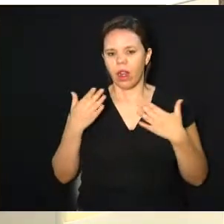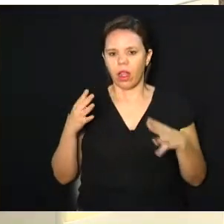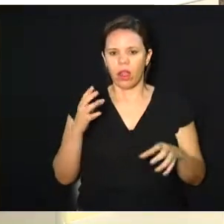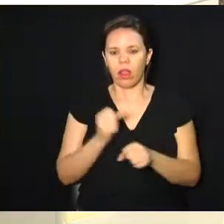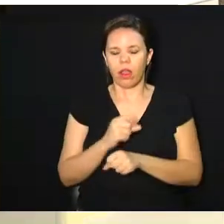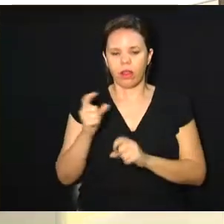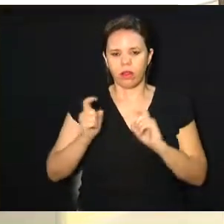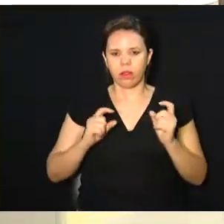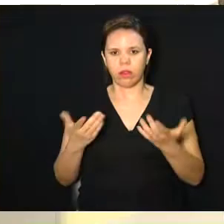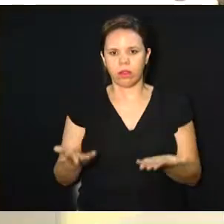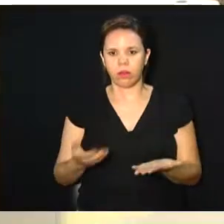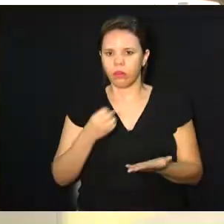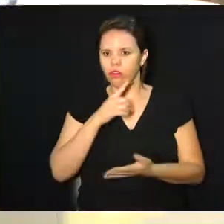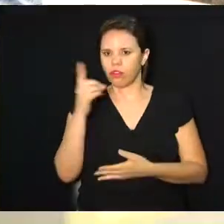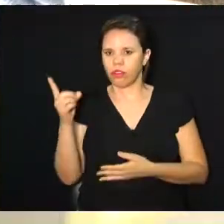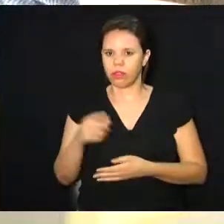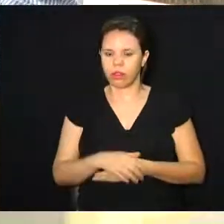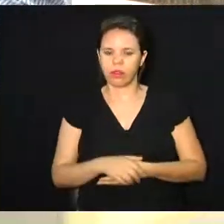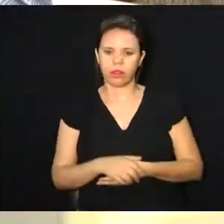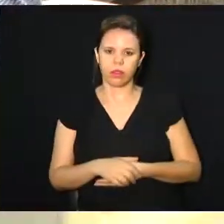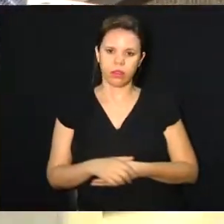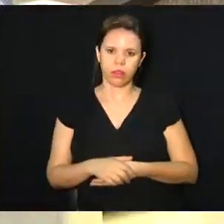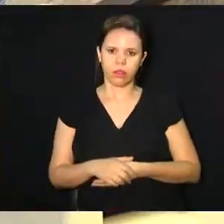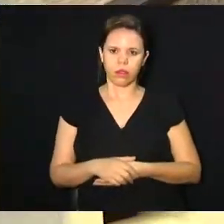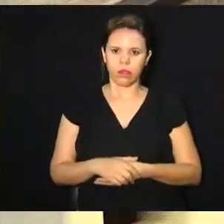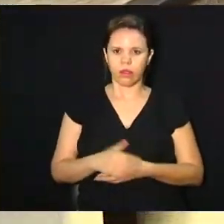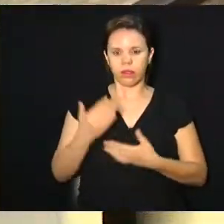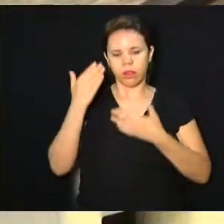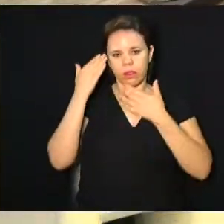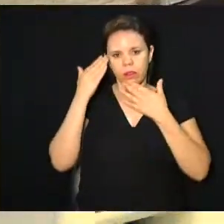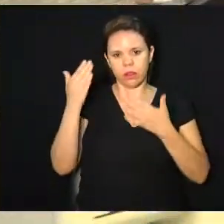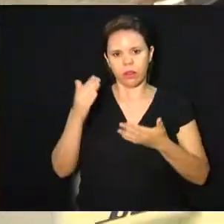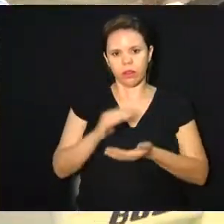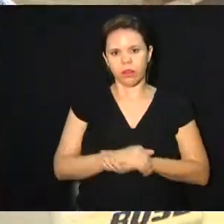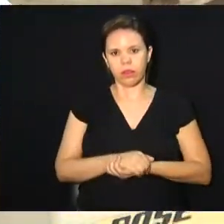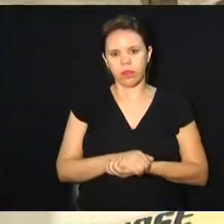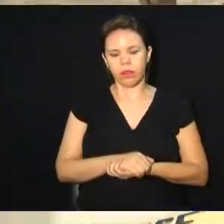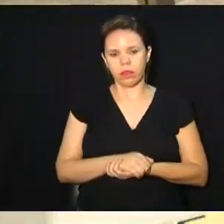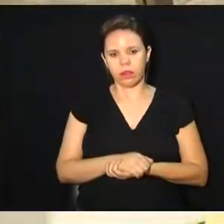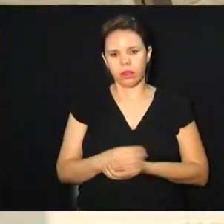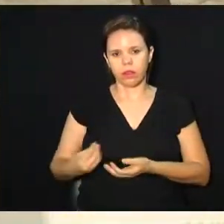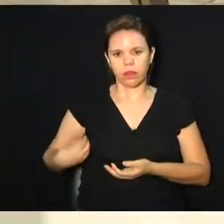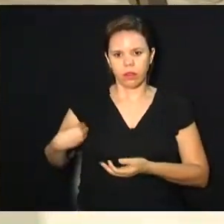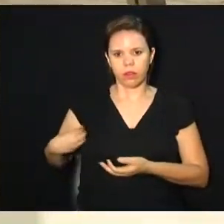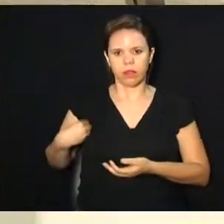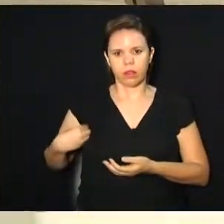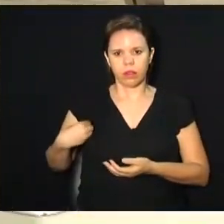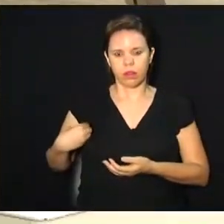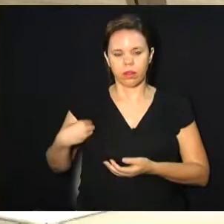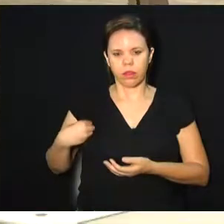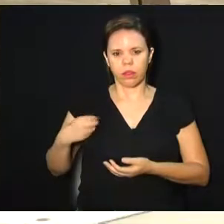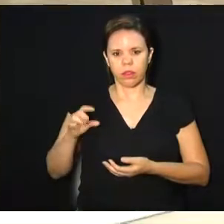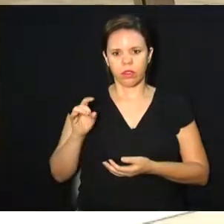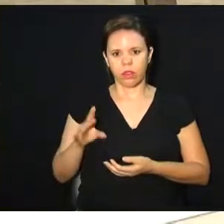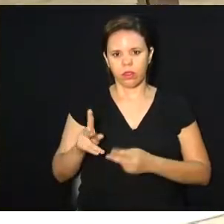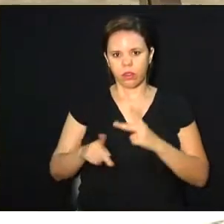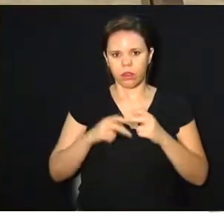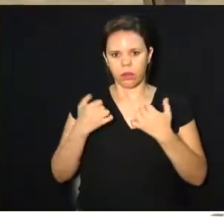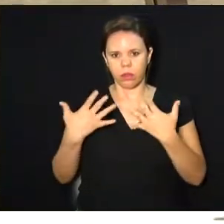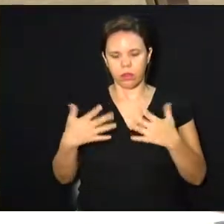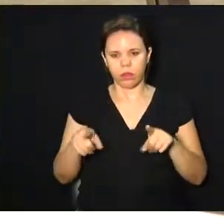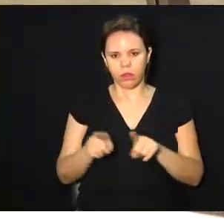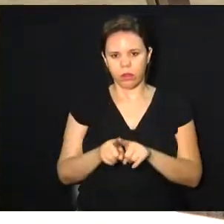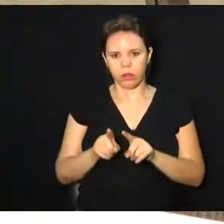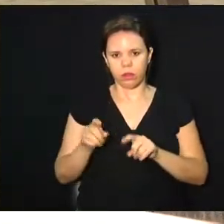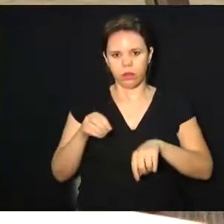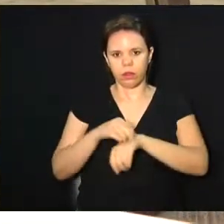desta reunião. Bom dia, vereador. Bom dia. Eu que agradeço, né, a presença não só da população, como também